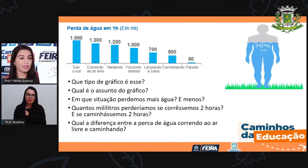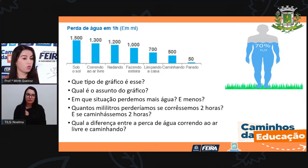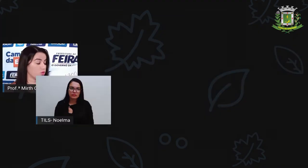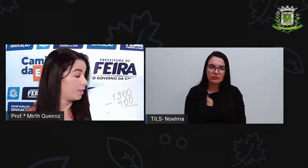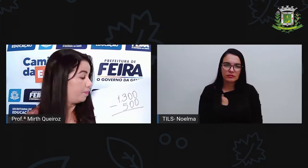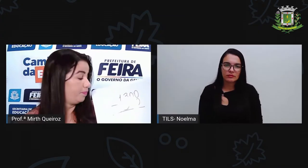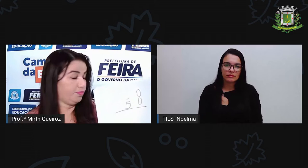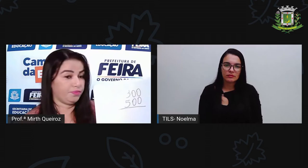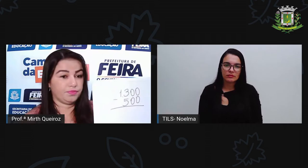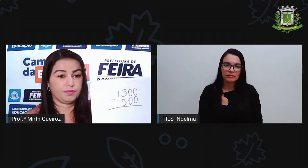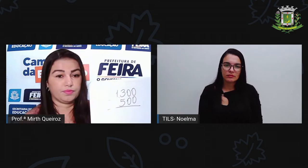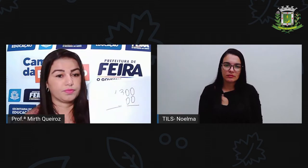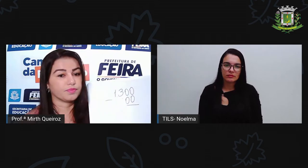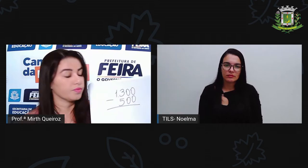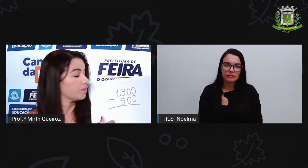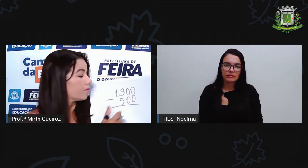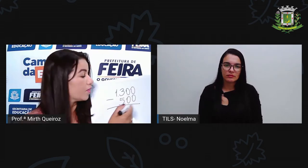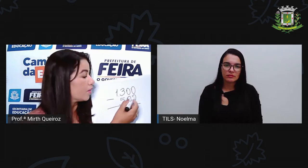Na lousa.